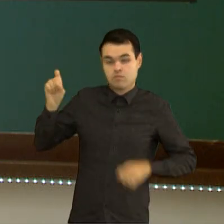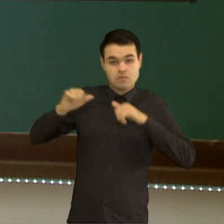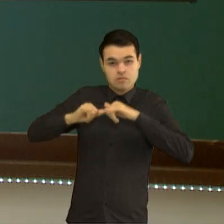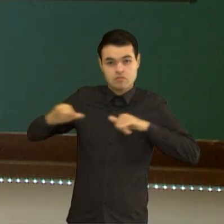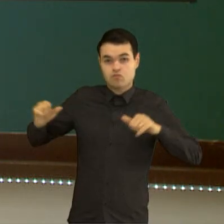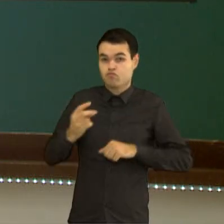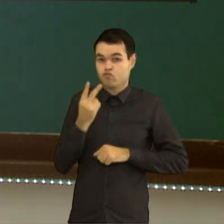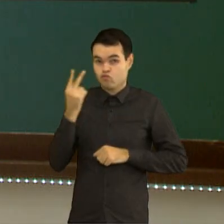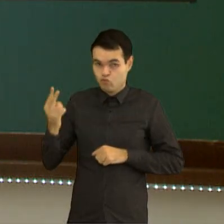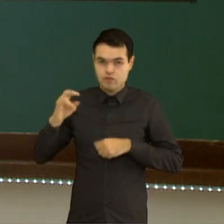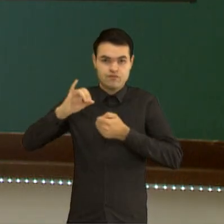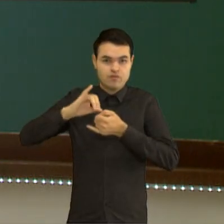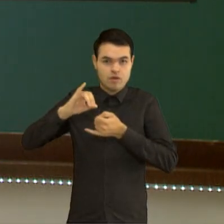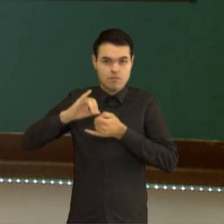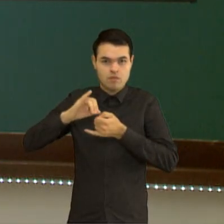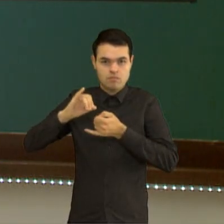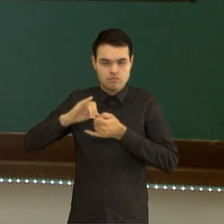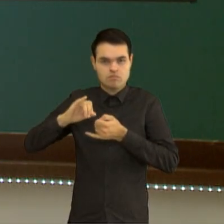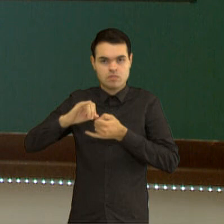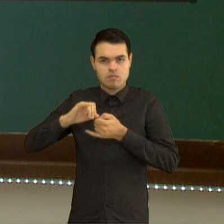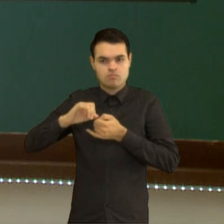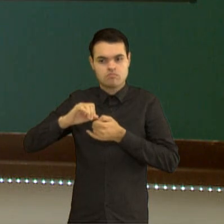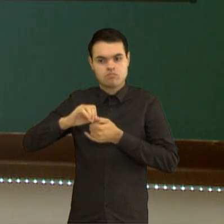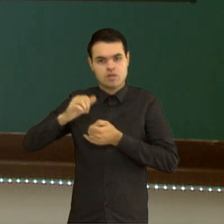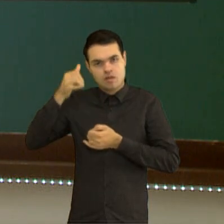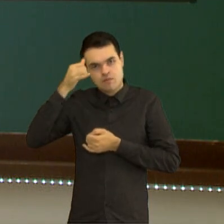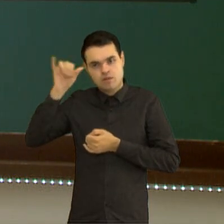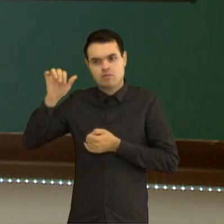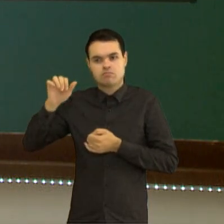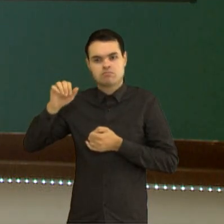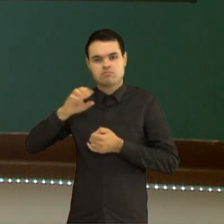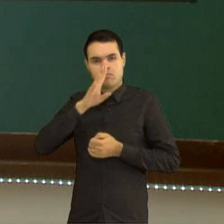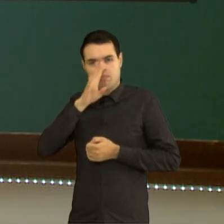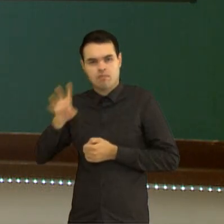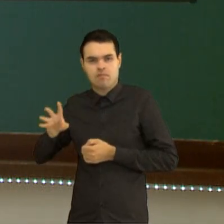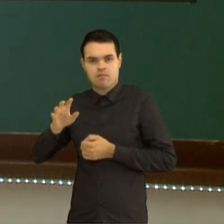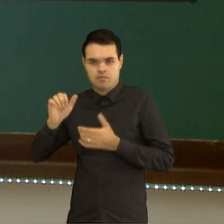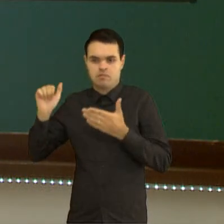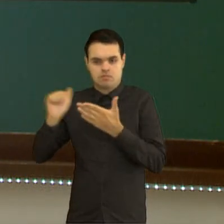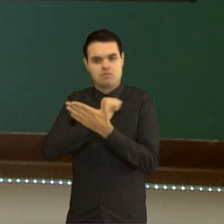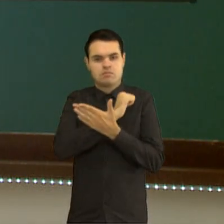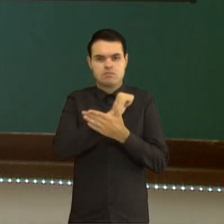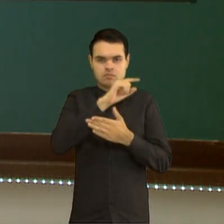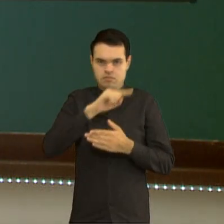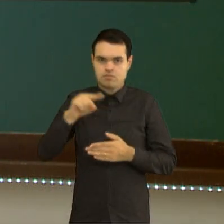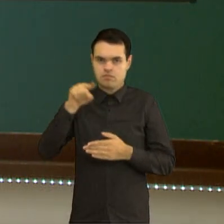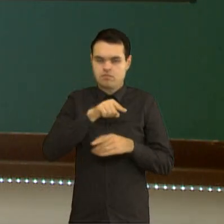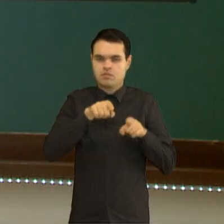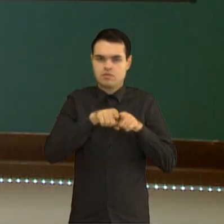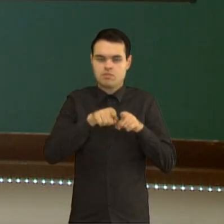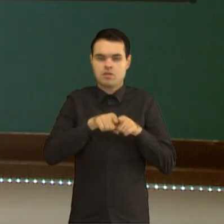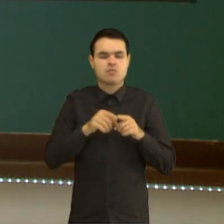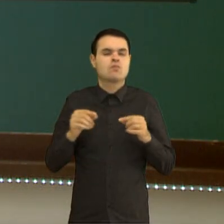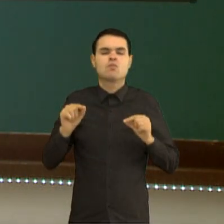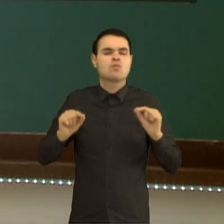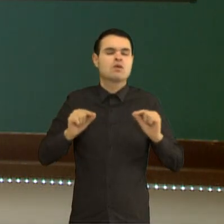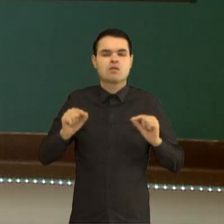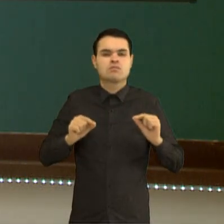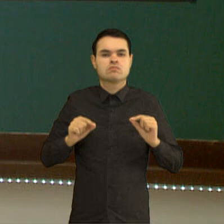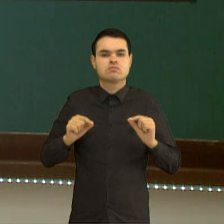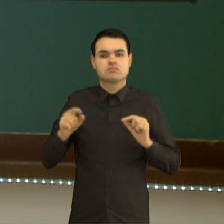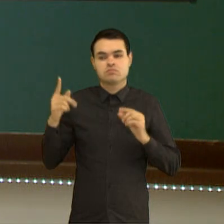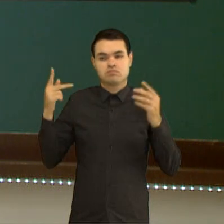2 ferramentas para inibir publicações ofensivas e bullying na plataforma. Com quem? A